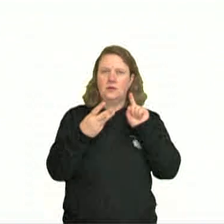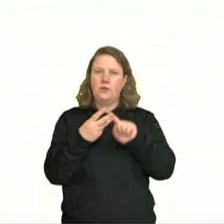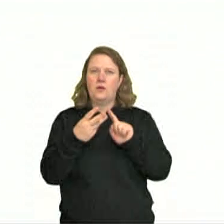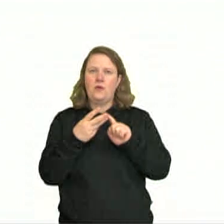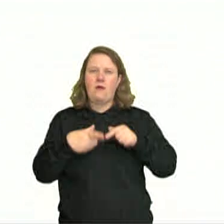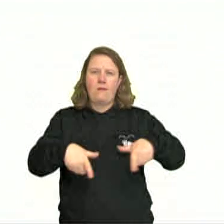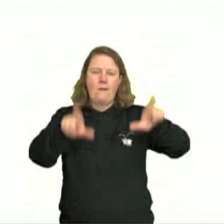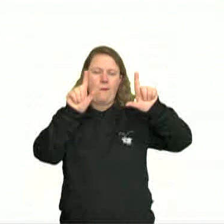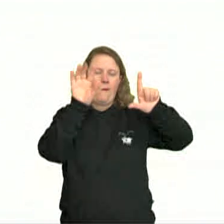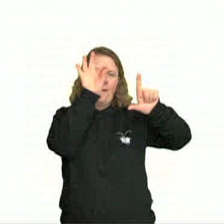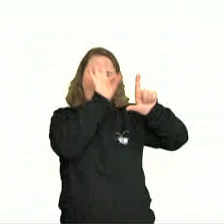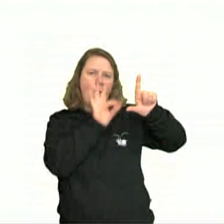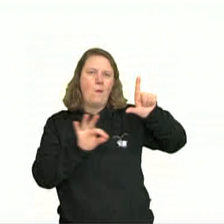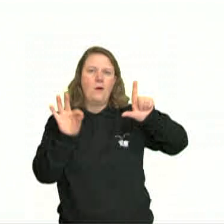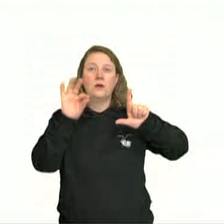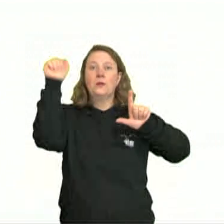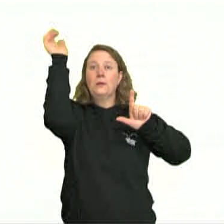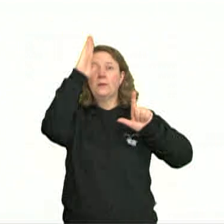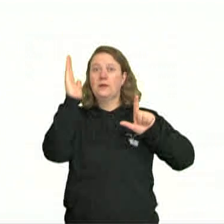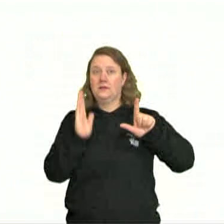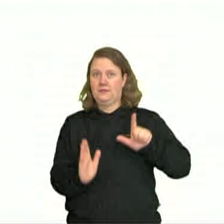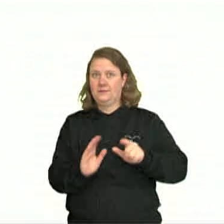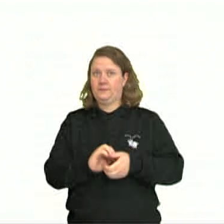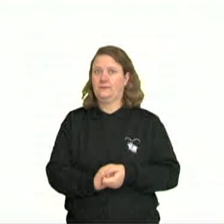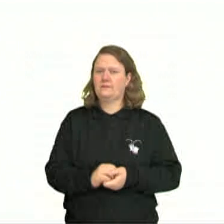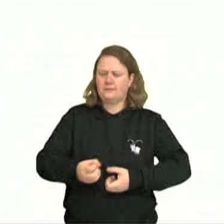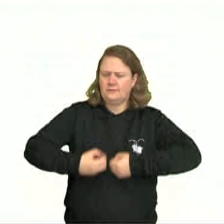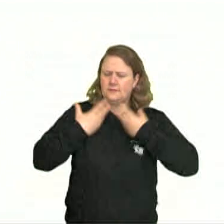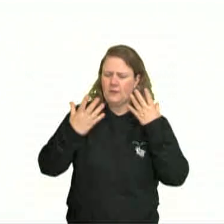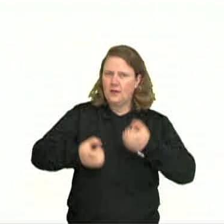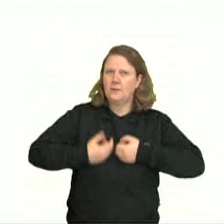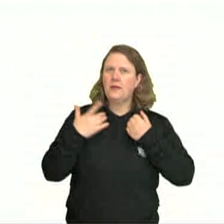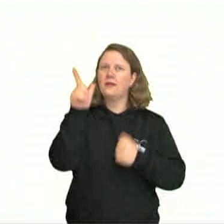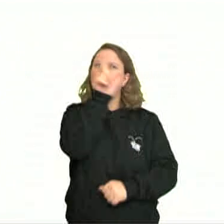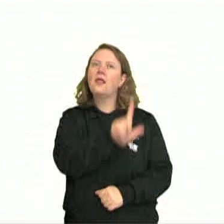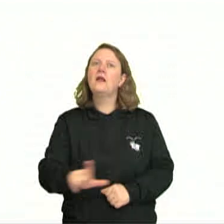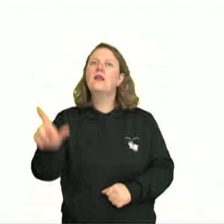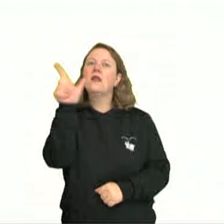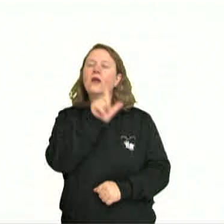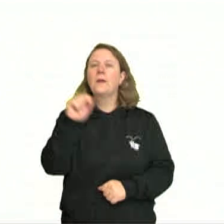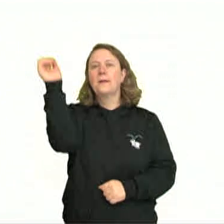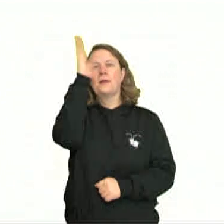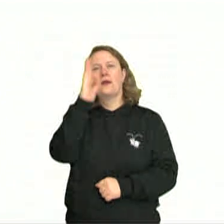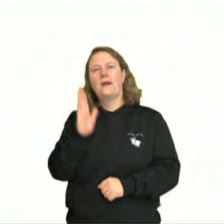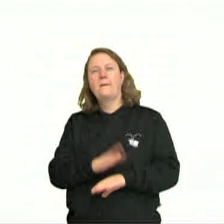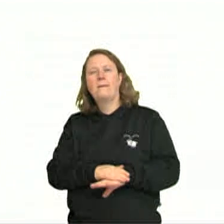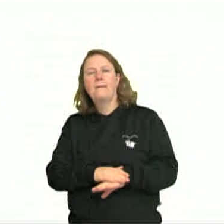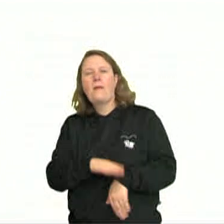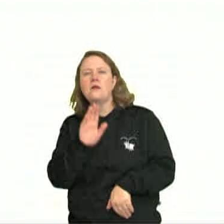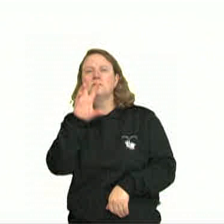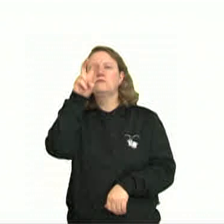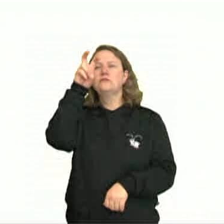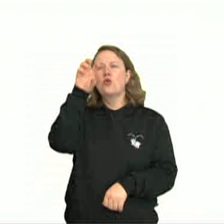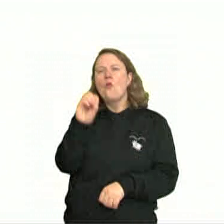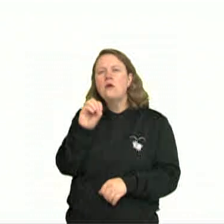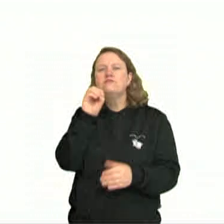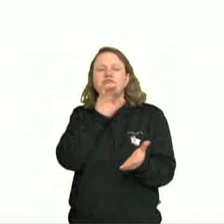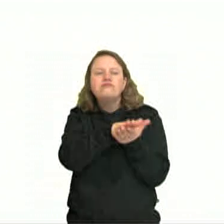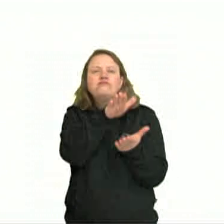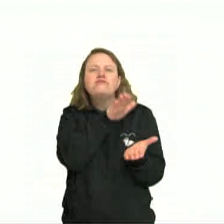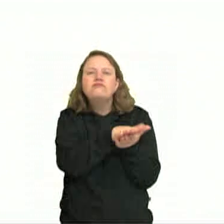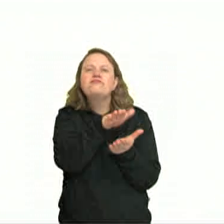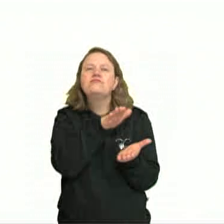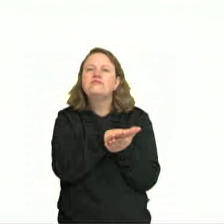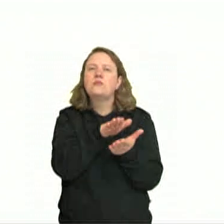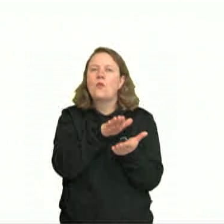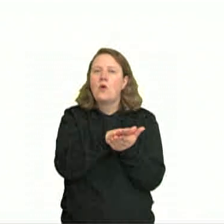primeira voz feminina de grande expressão na literatura brasileira, com mais de 50 obras publicadas.